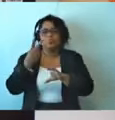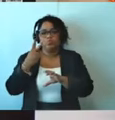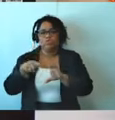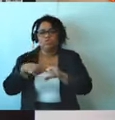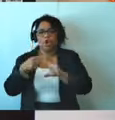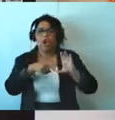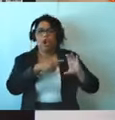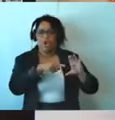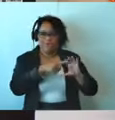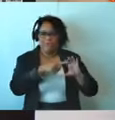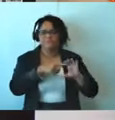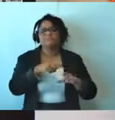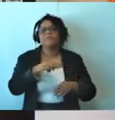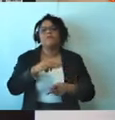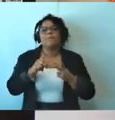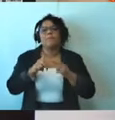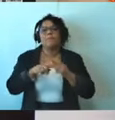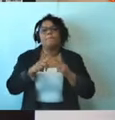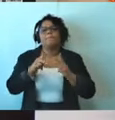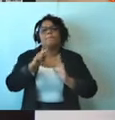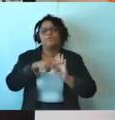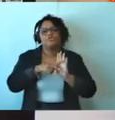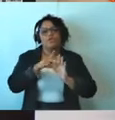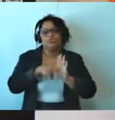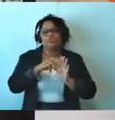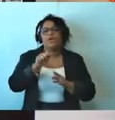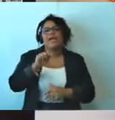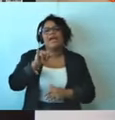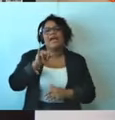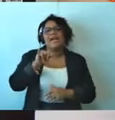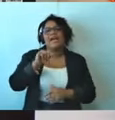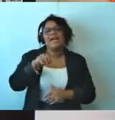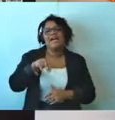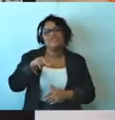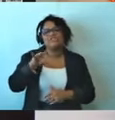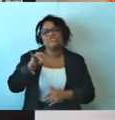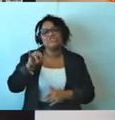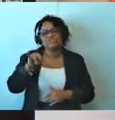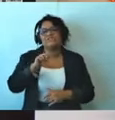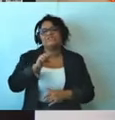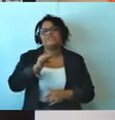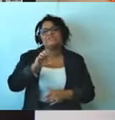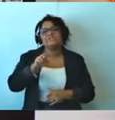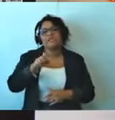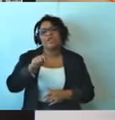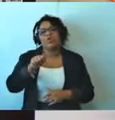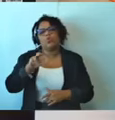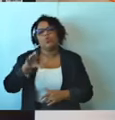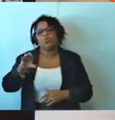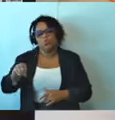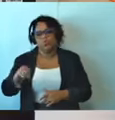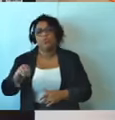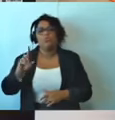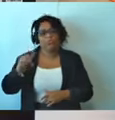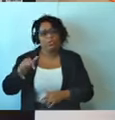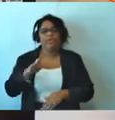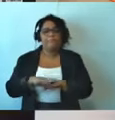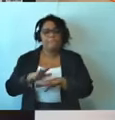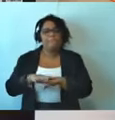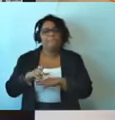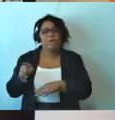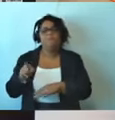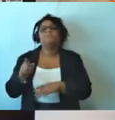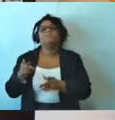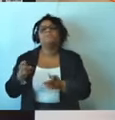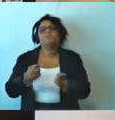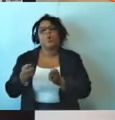projeto sensacional, que ele é capitaneado pelo CDL BH, e que com certeza vai caminhar por todo o